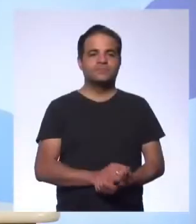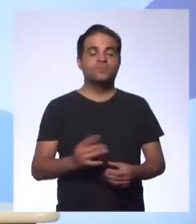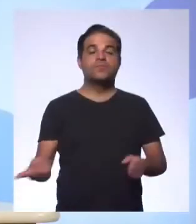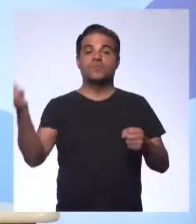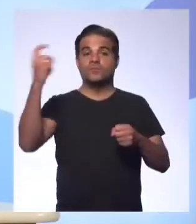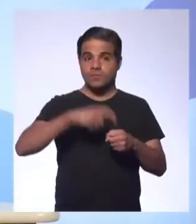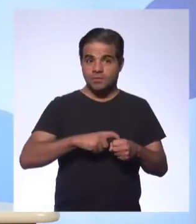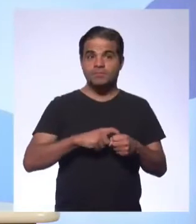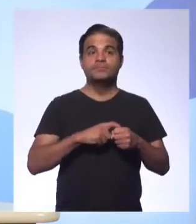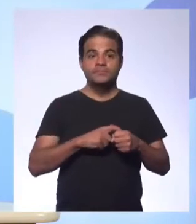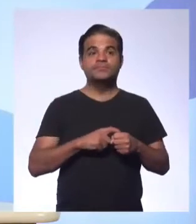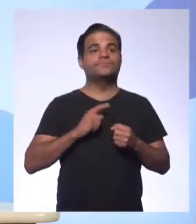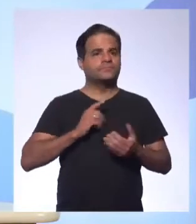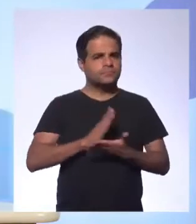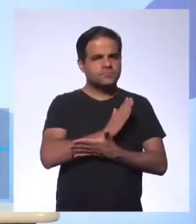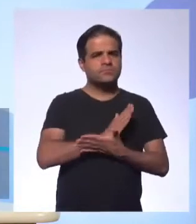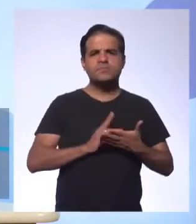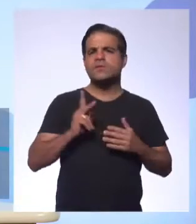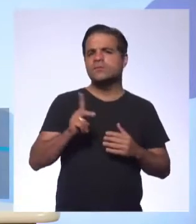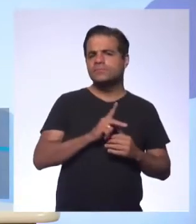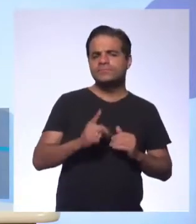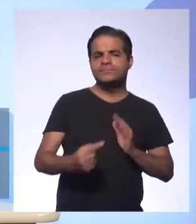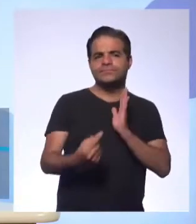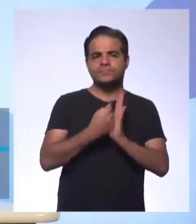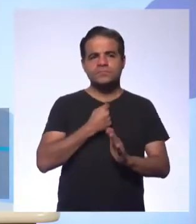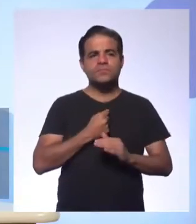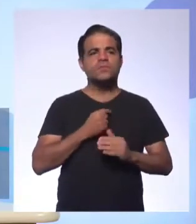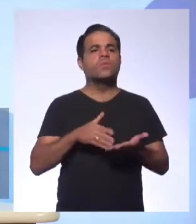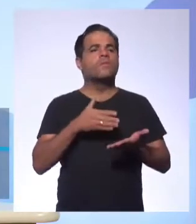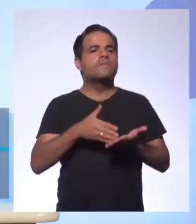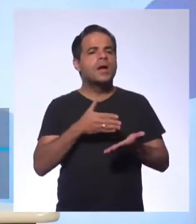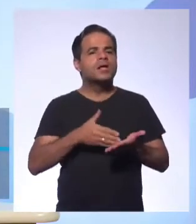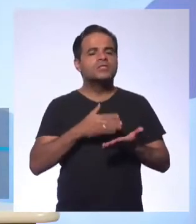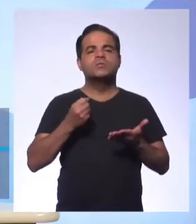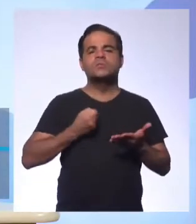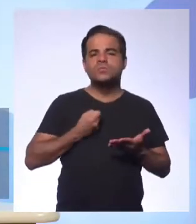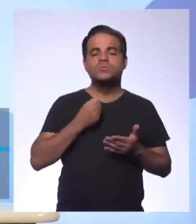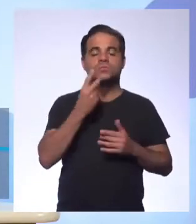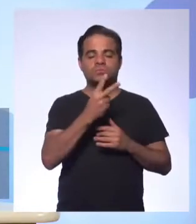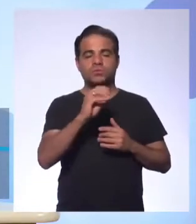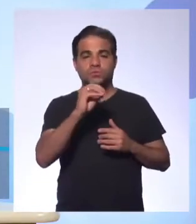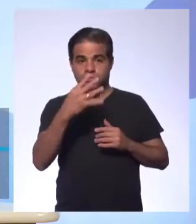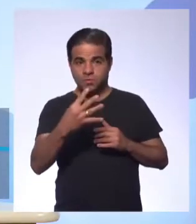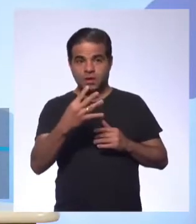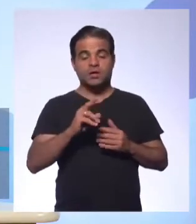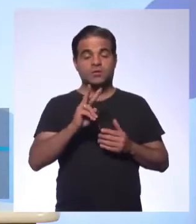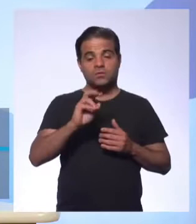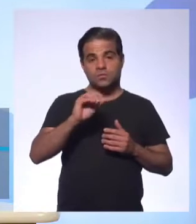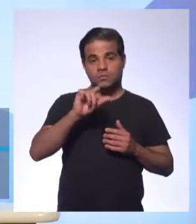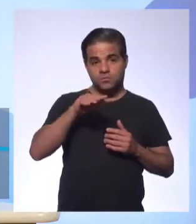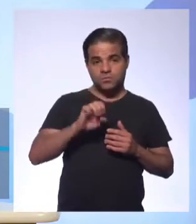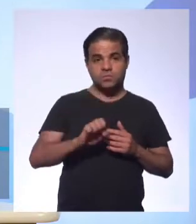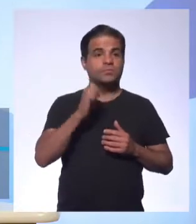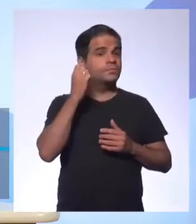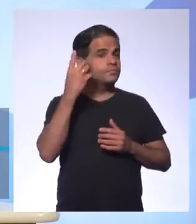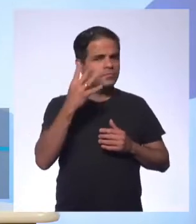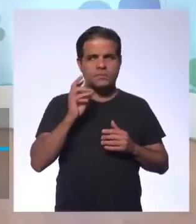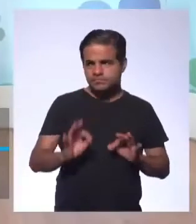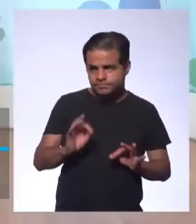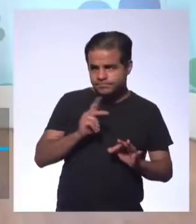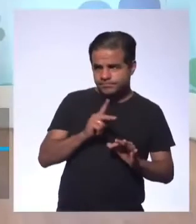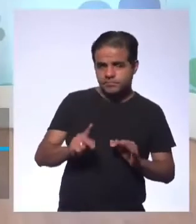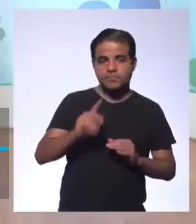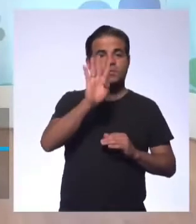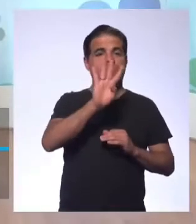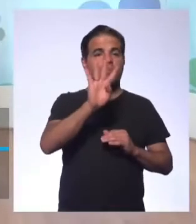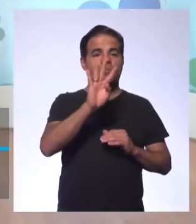Voltamos. Alguns professores perguntaram a página 204 do Caderno do Aluno, volume 4, né, Pro? Isso, quarto